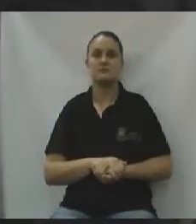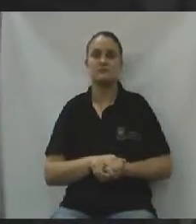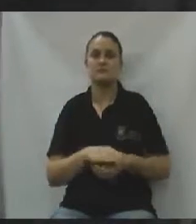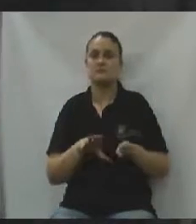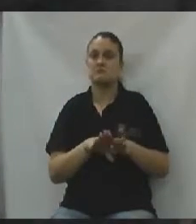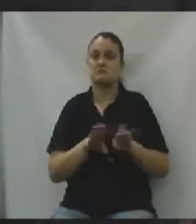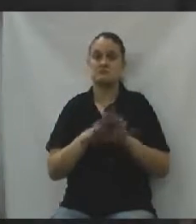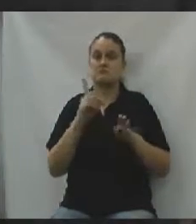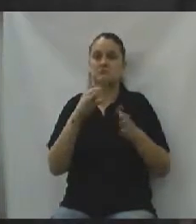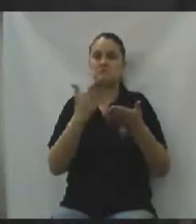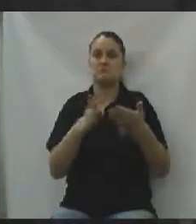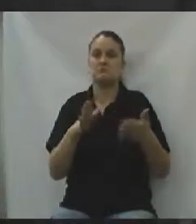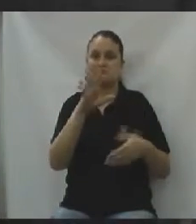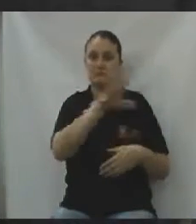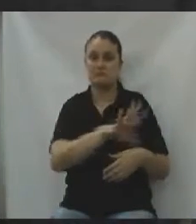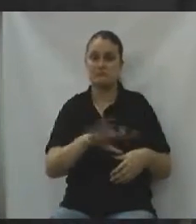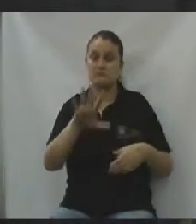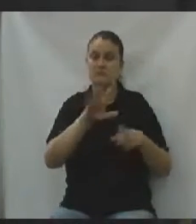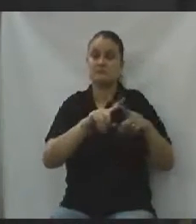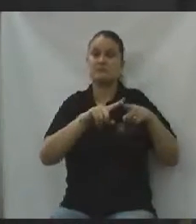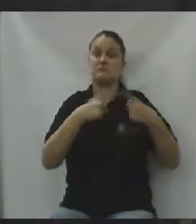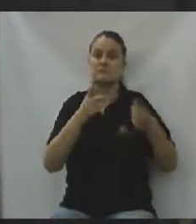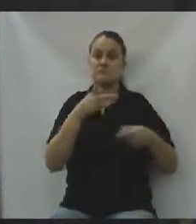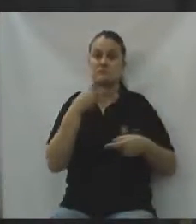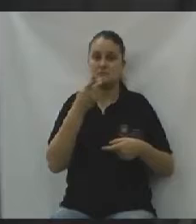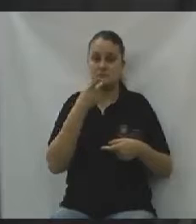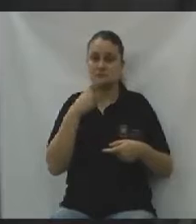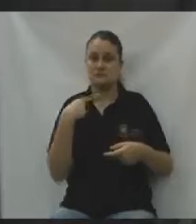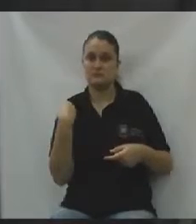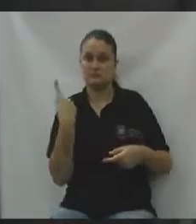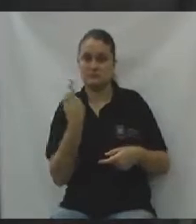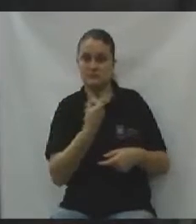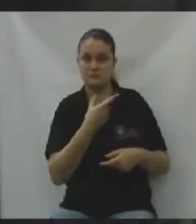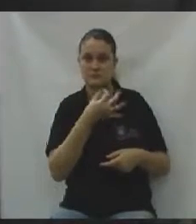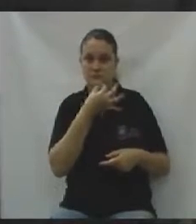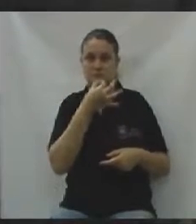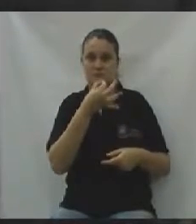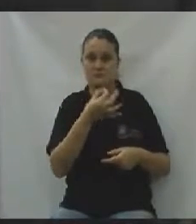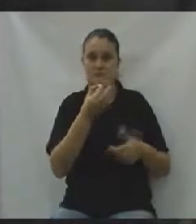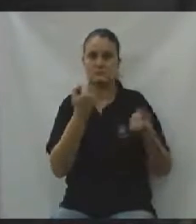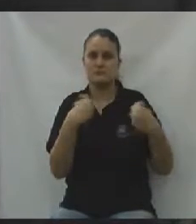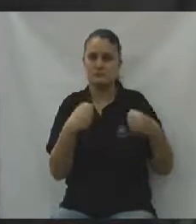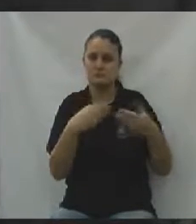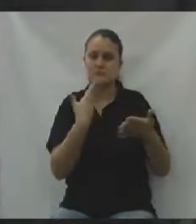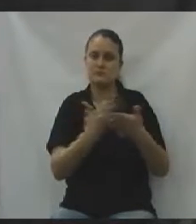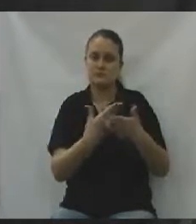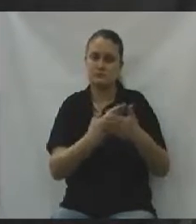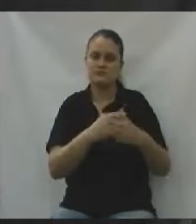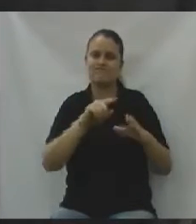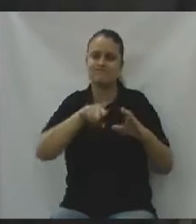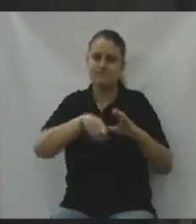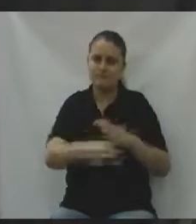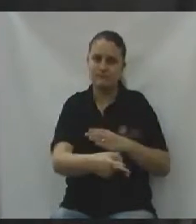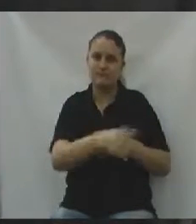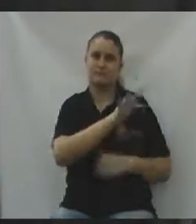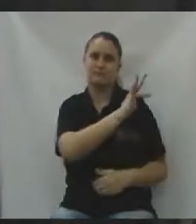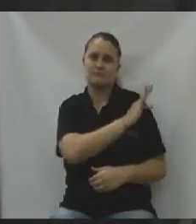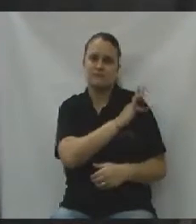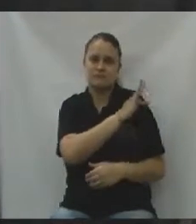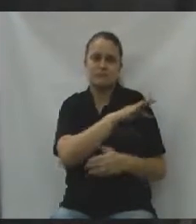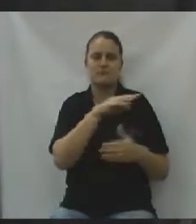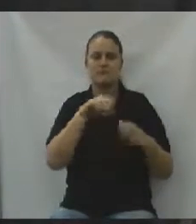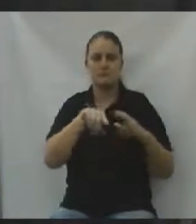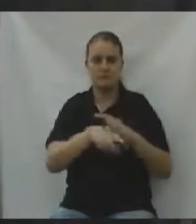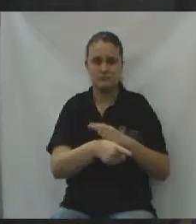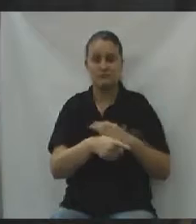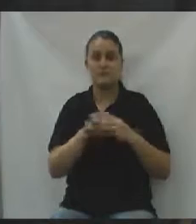Também não se perderia da região. Mas dizer que nosso posicionamento está no estudo e, com certeza, quando dermos o